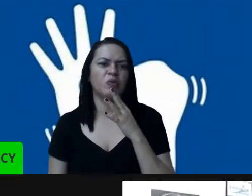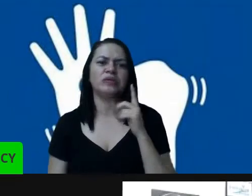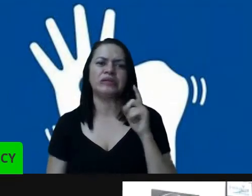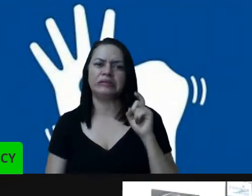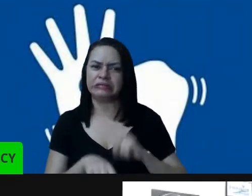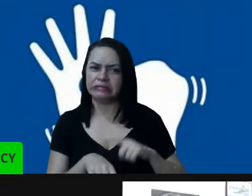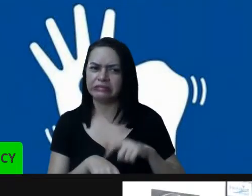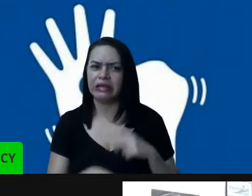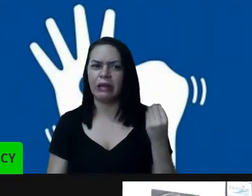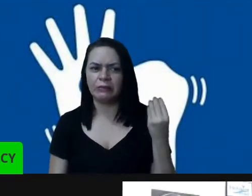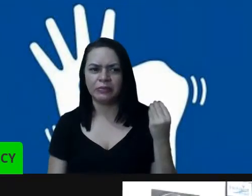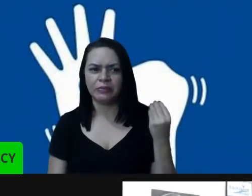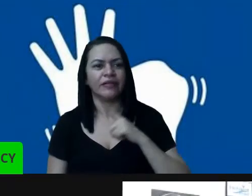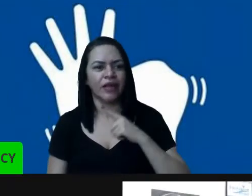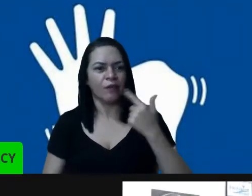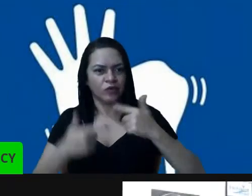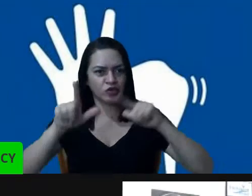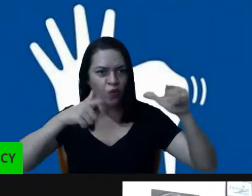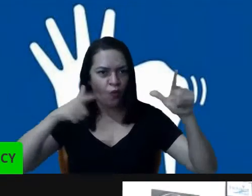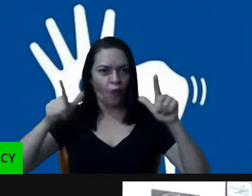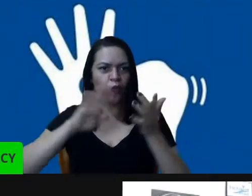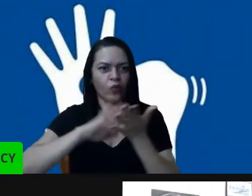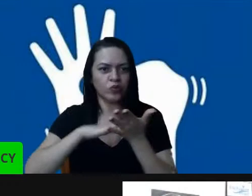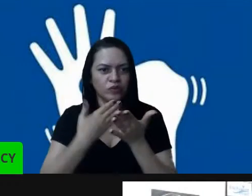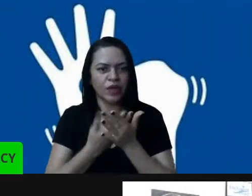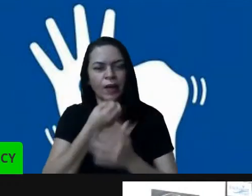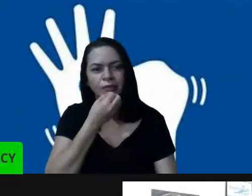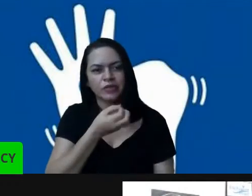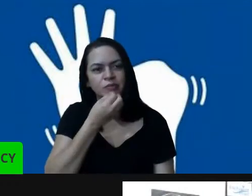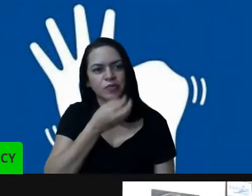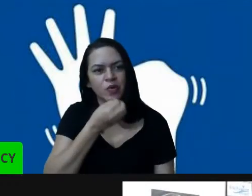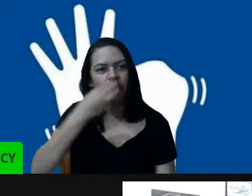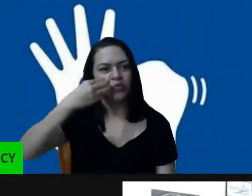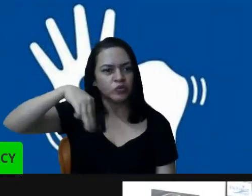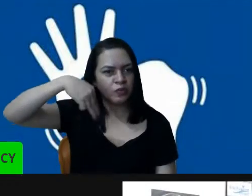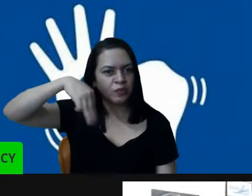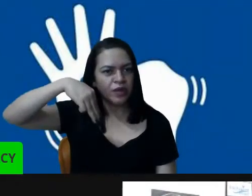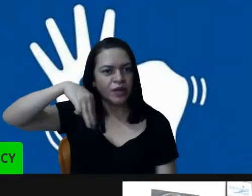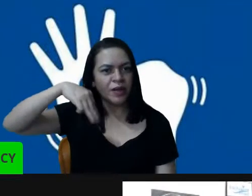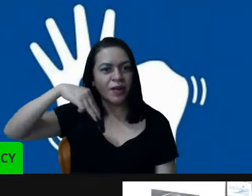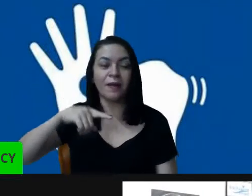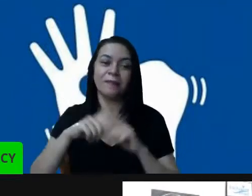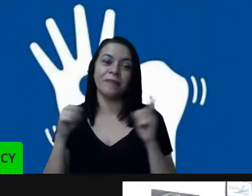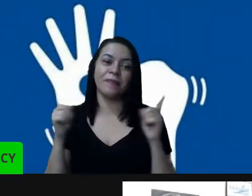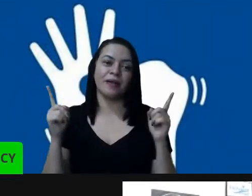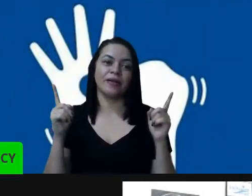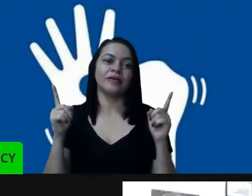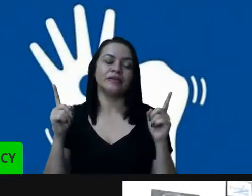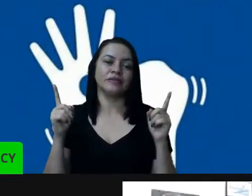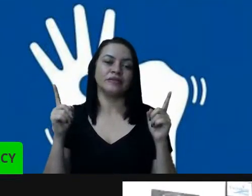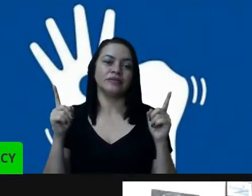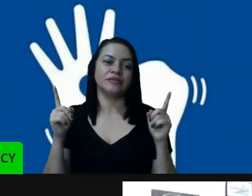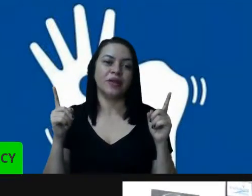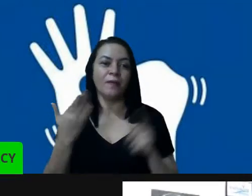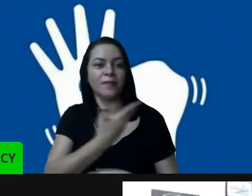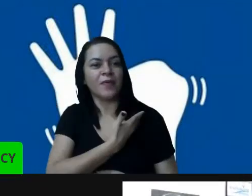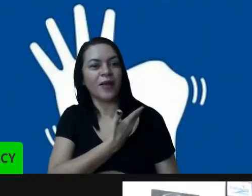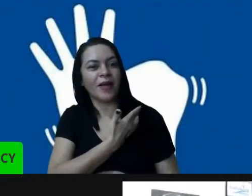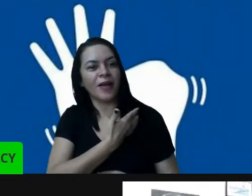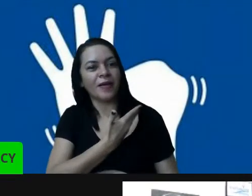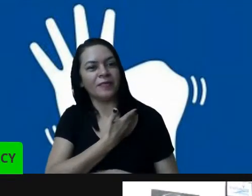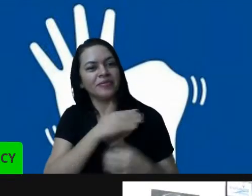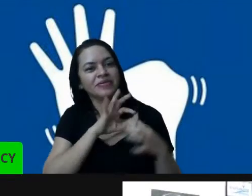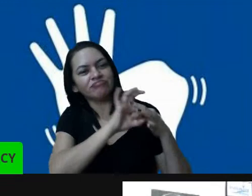temos outros intérpretes bons dentro do Maranhão, mas por amizade, por vínculo, eu